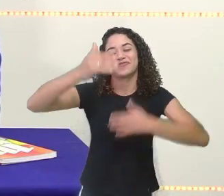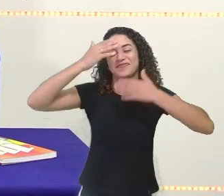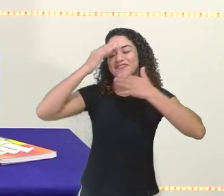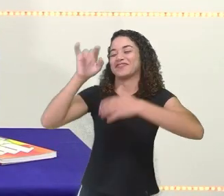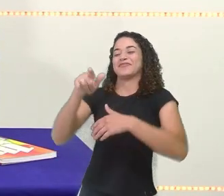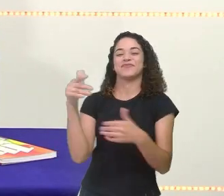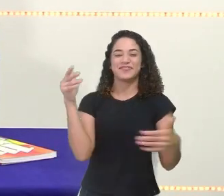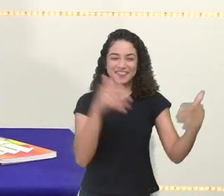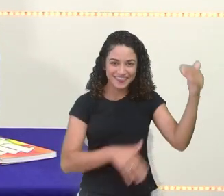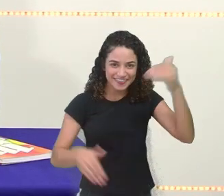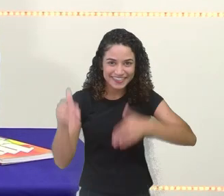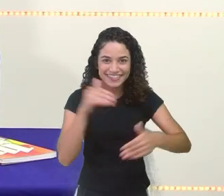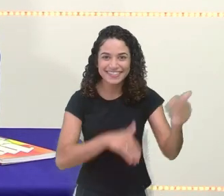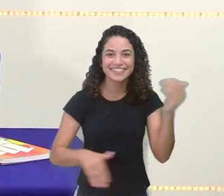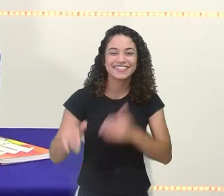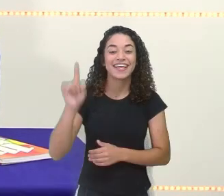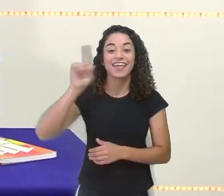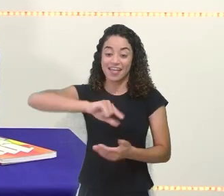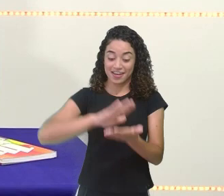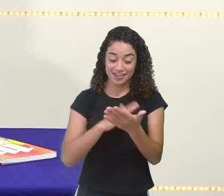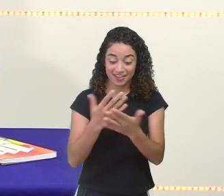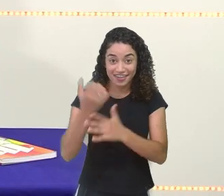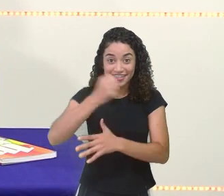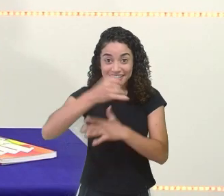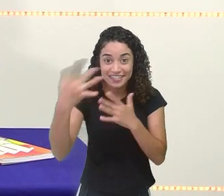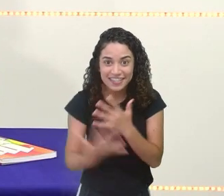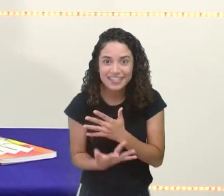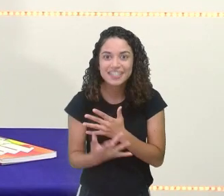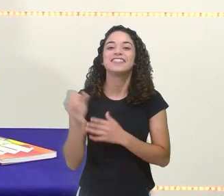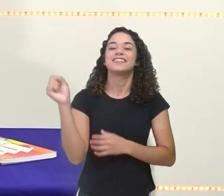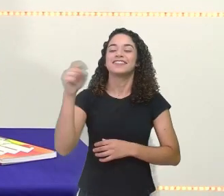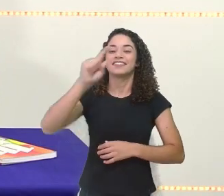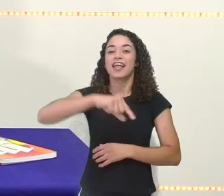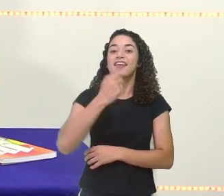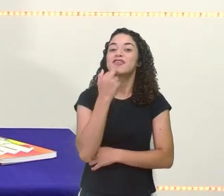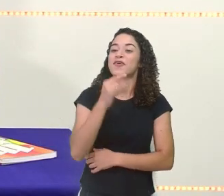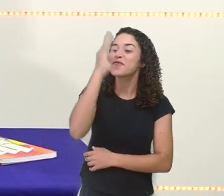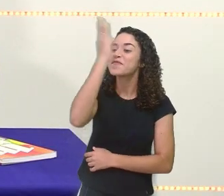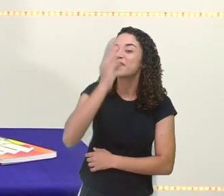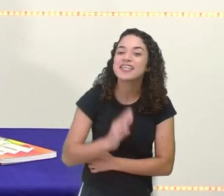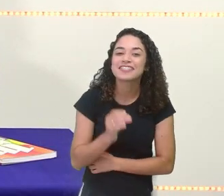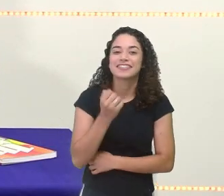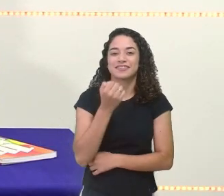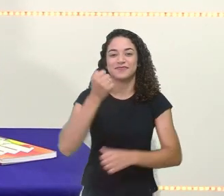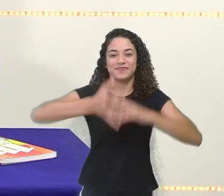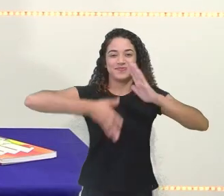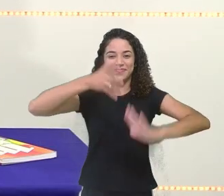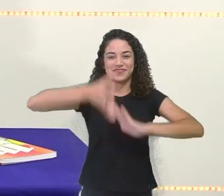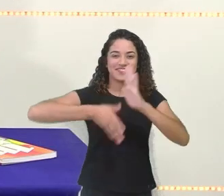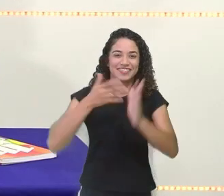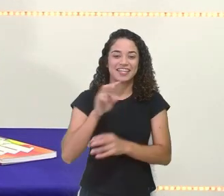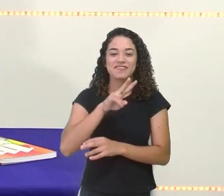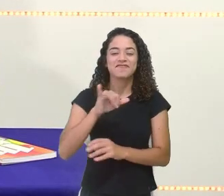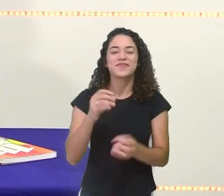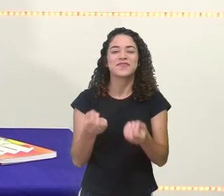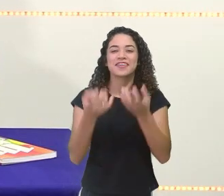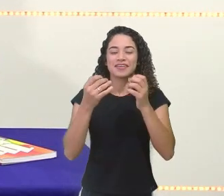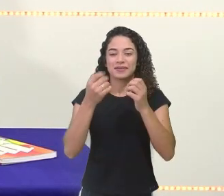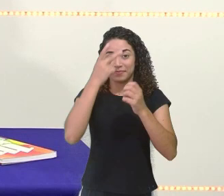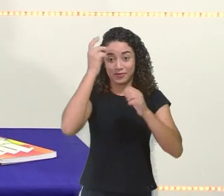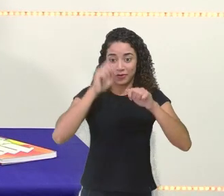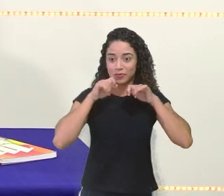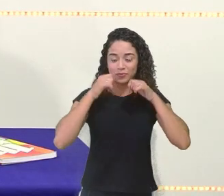agradeço a participação dela, ela é intérprete de Libras, tá? Língua Brasileira de Sinais, vai levar essa aula a